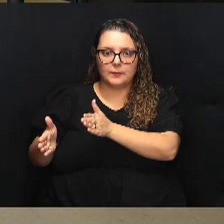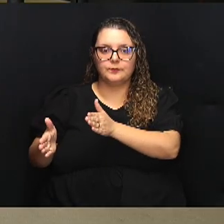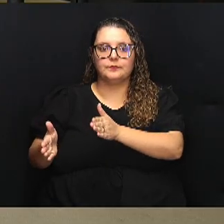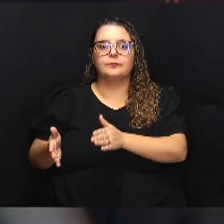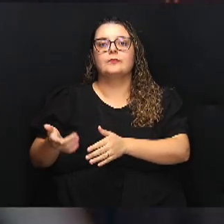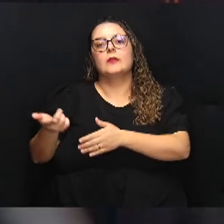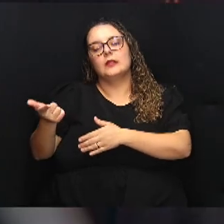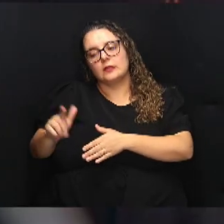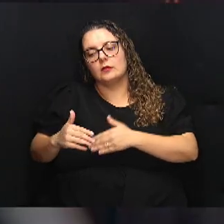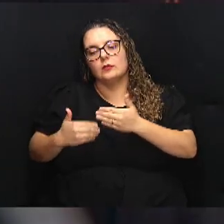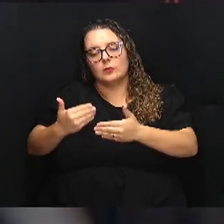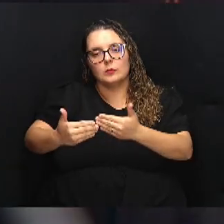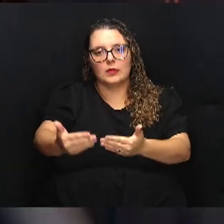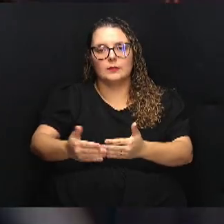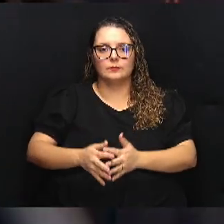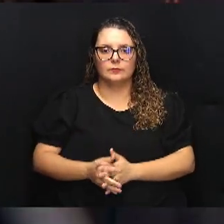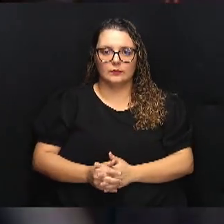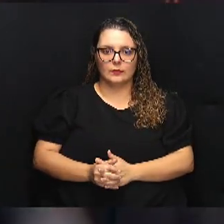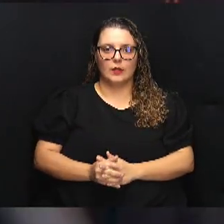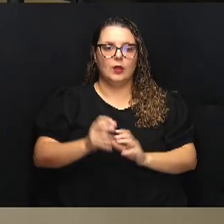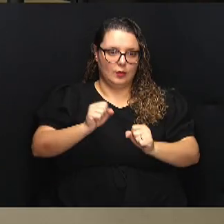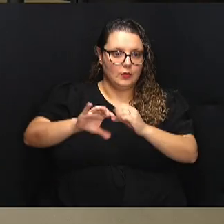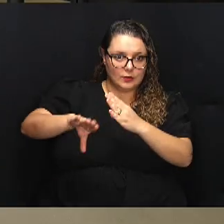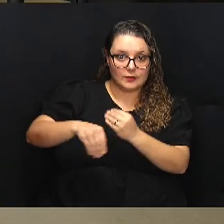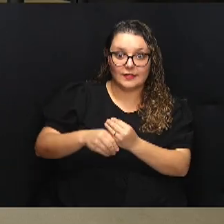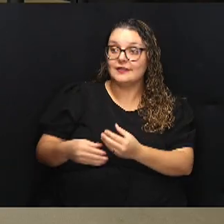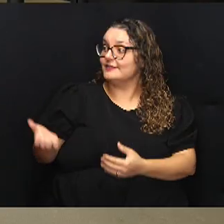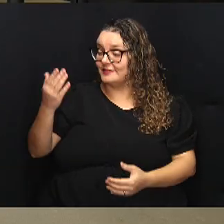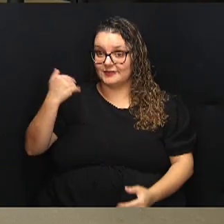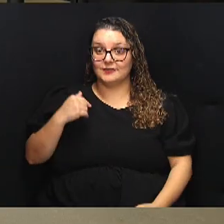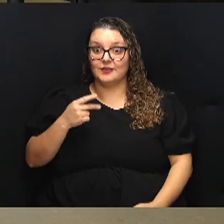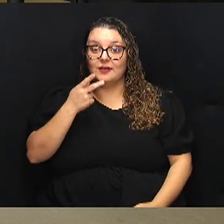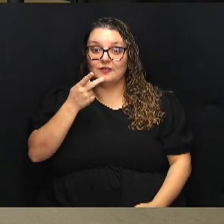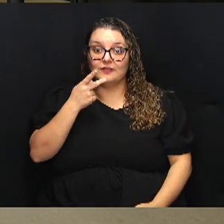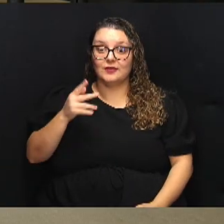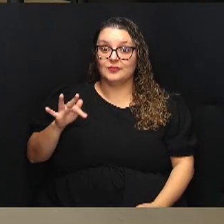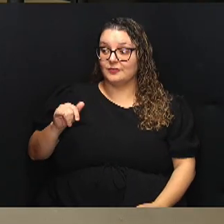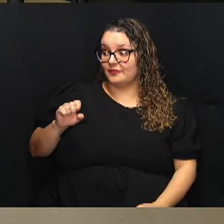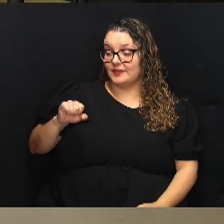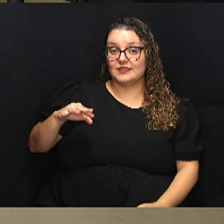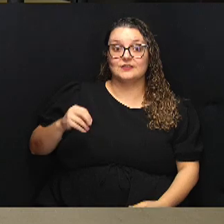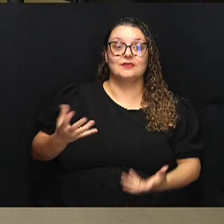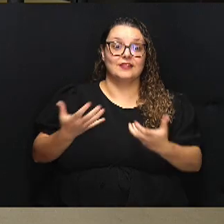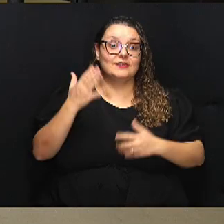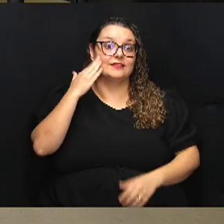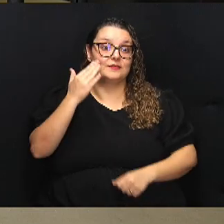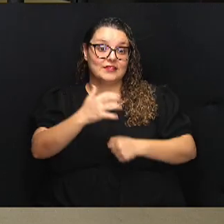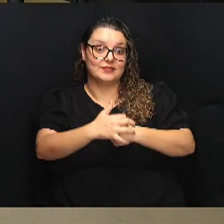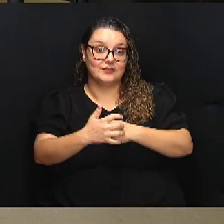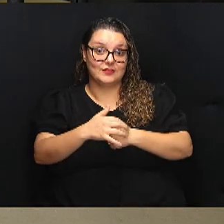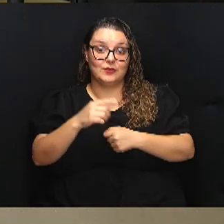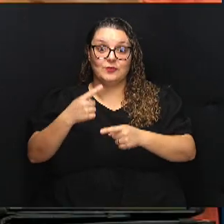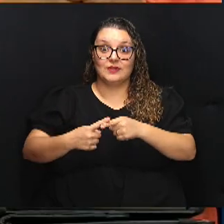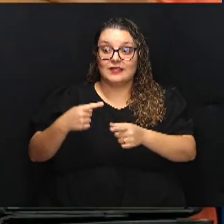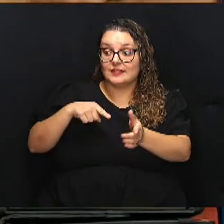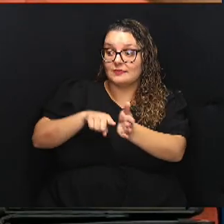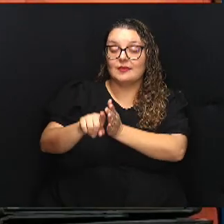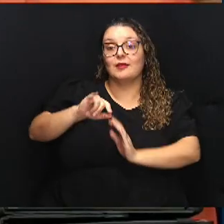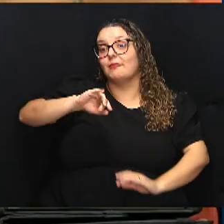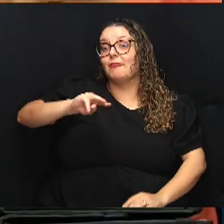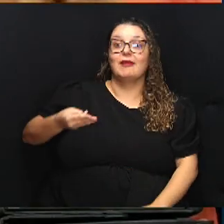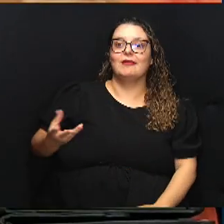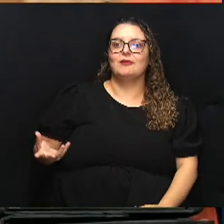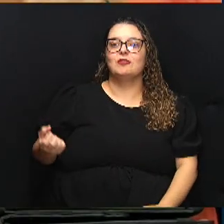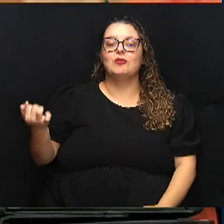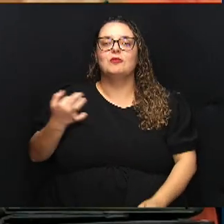segue dando sequência nisso. Posso pôr uma pimentinha Vai a lá, mais? vamos lá. Por favor. A gente falou do físico, eu quero saber do digital, porque essa pergunta é de milhões. Quanto tempo no digital a